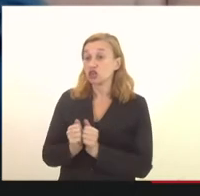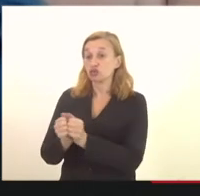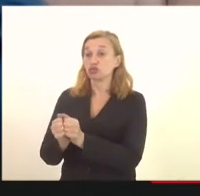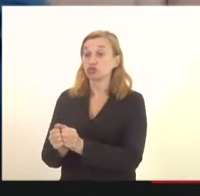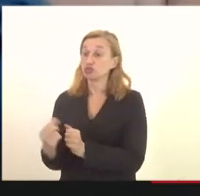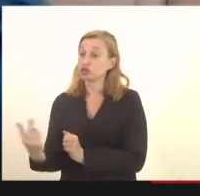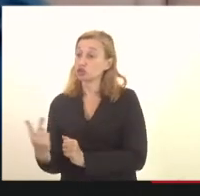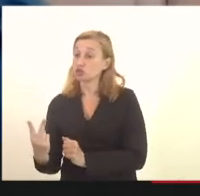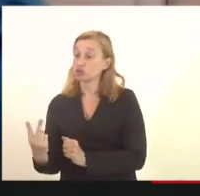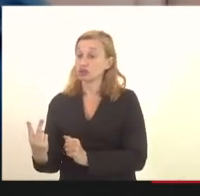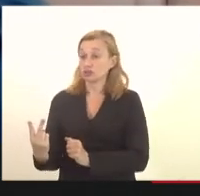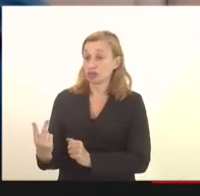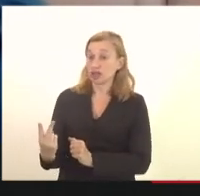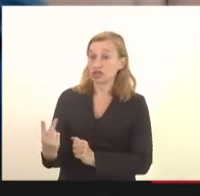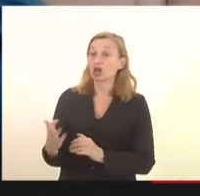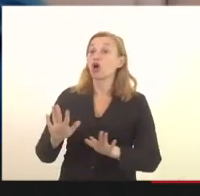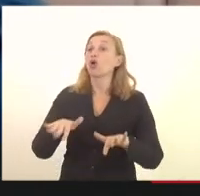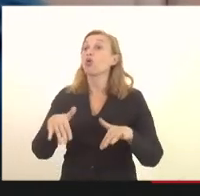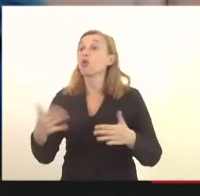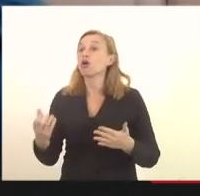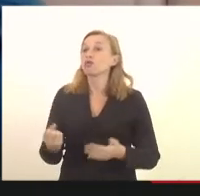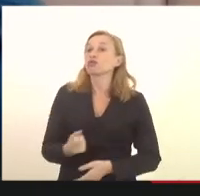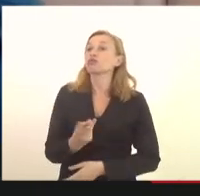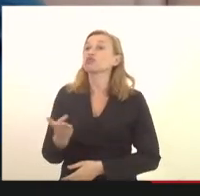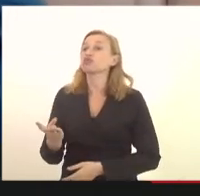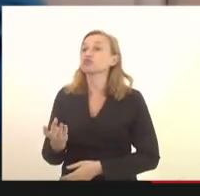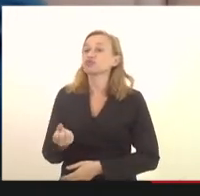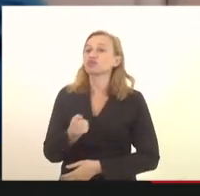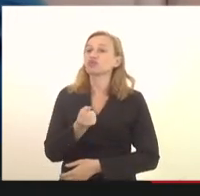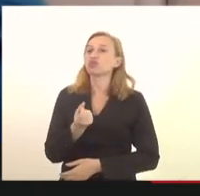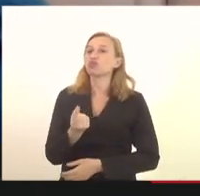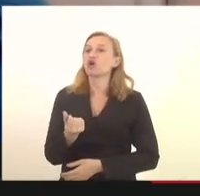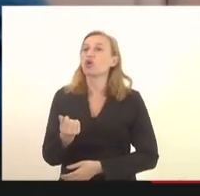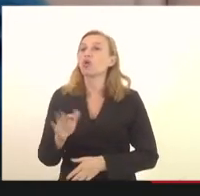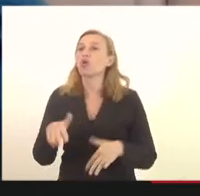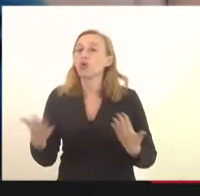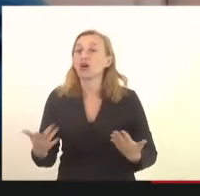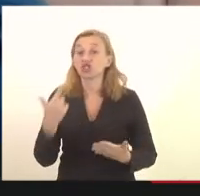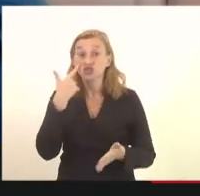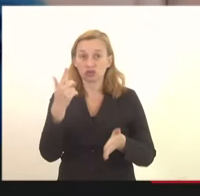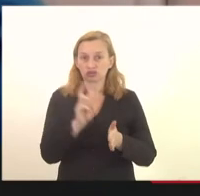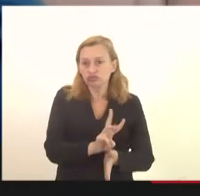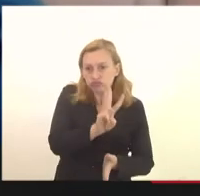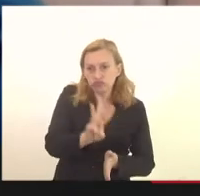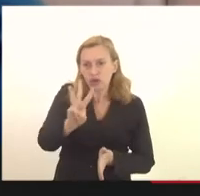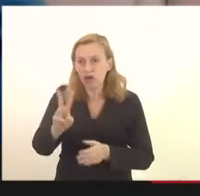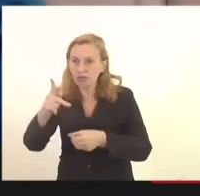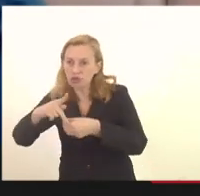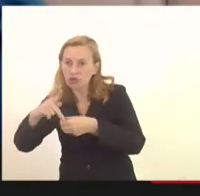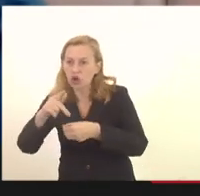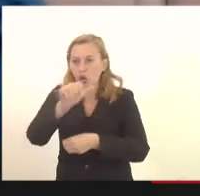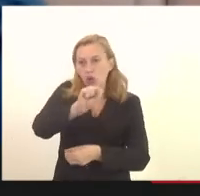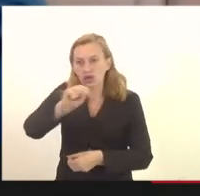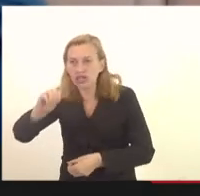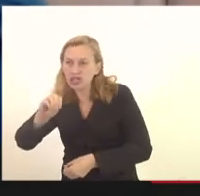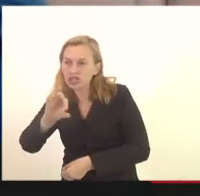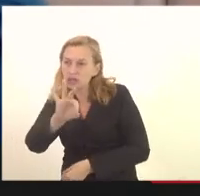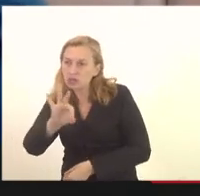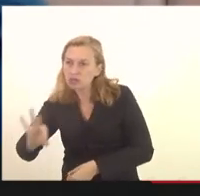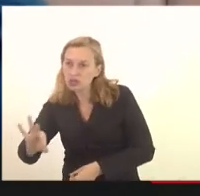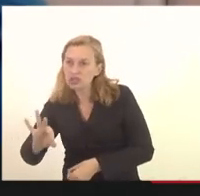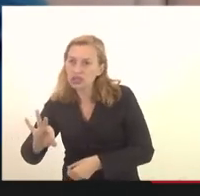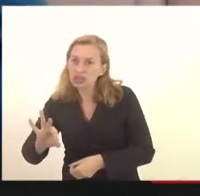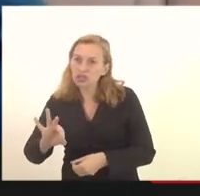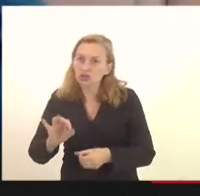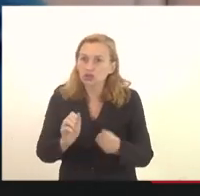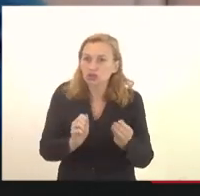Janeiro? Porque nós fizemos uma pesquisa junto no site da Petrobras e 80% dos gastos da